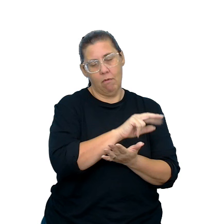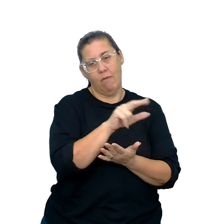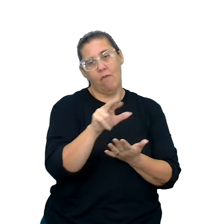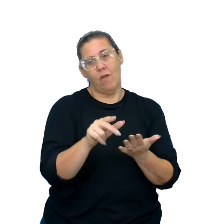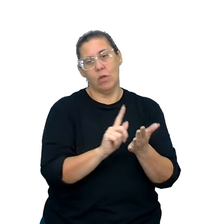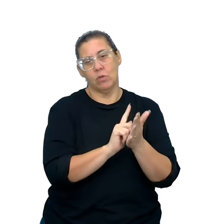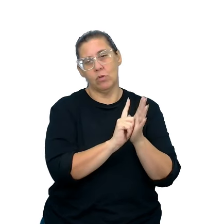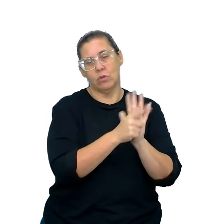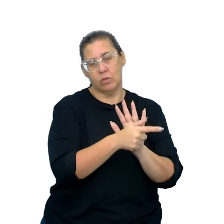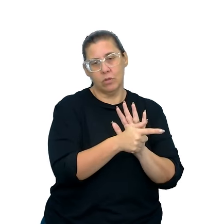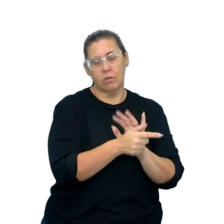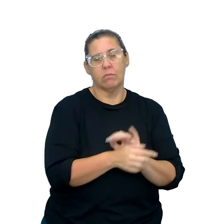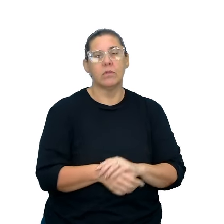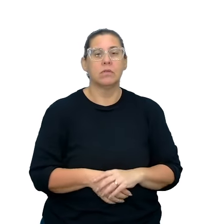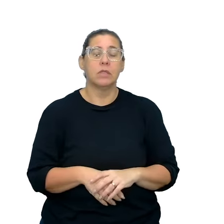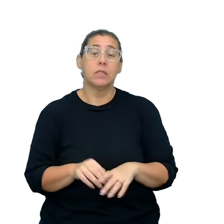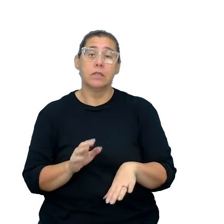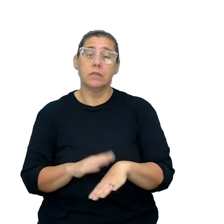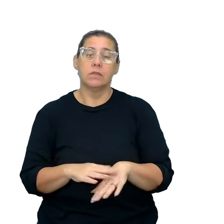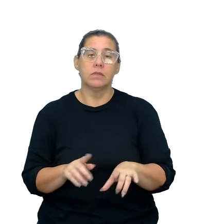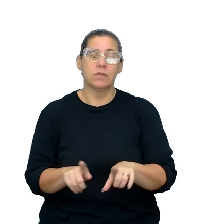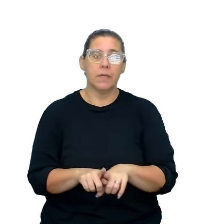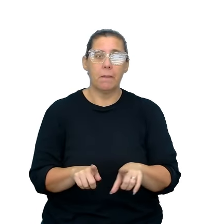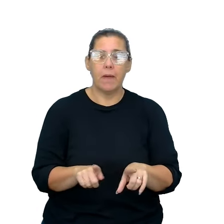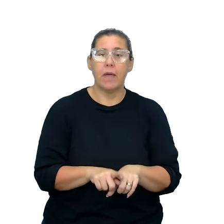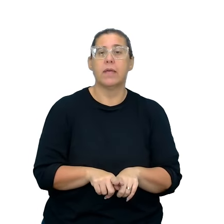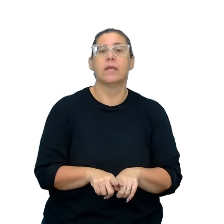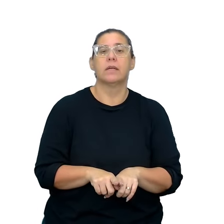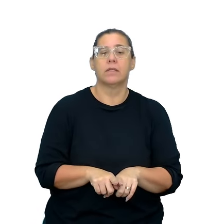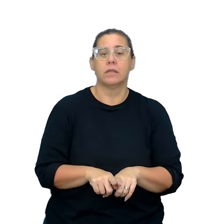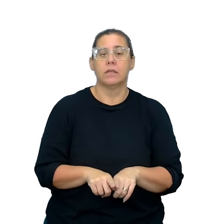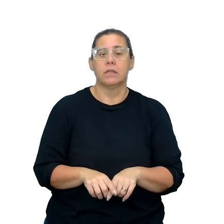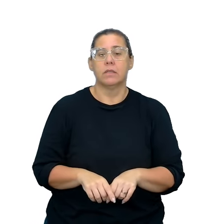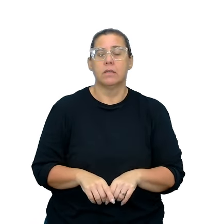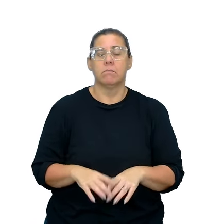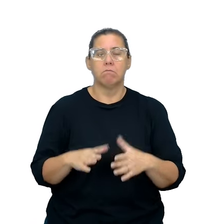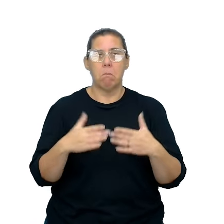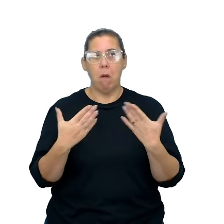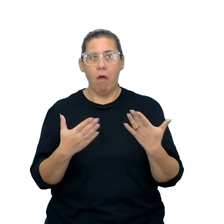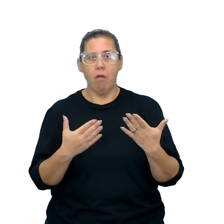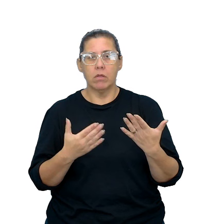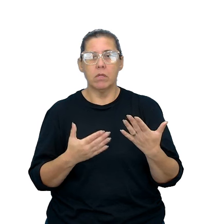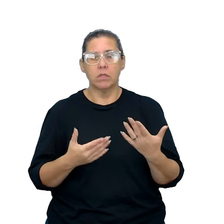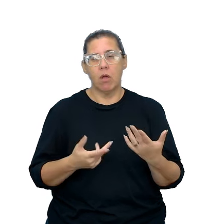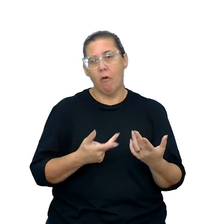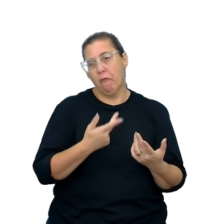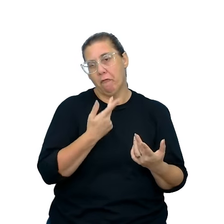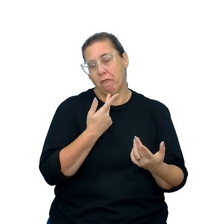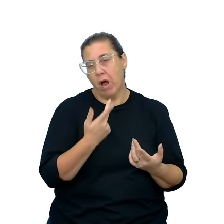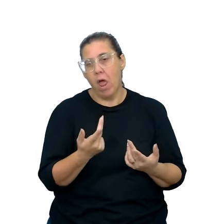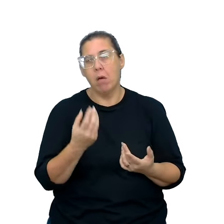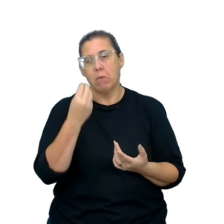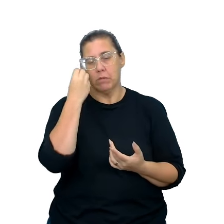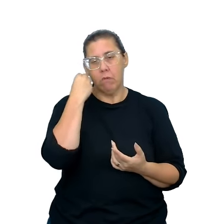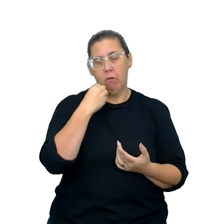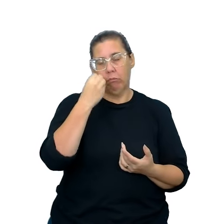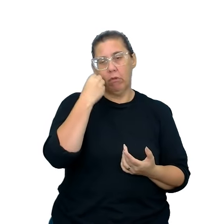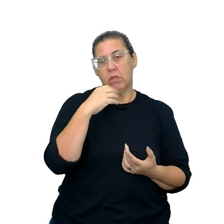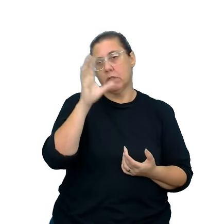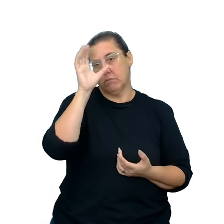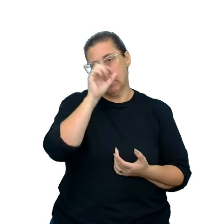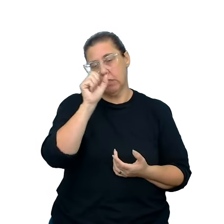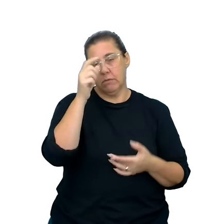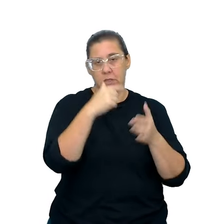gêneros, propusemos, não bem propusemos aqui, mas nós citamos, né, algumas experiências de aprendizagem que